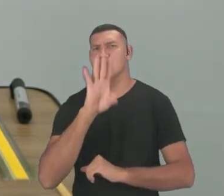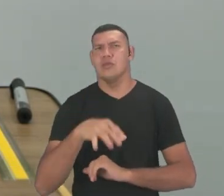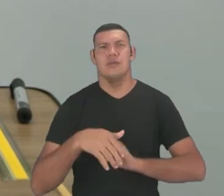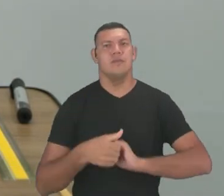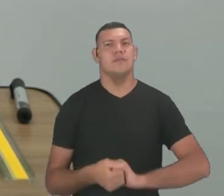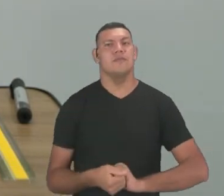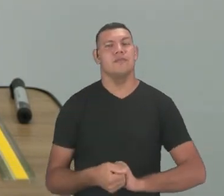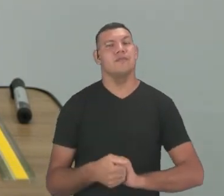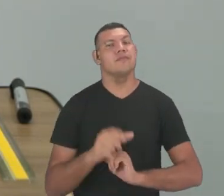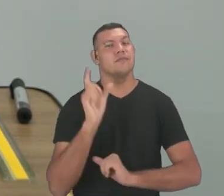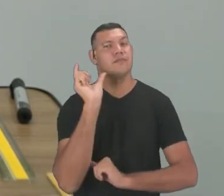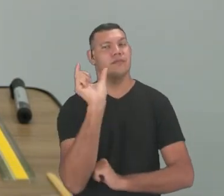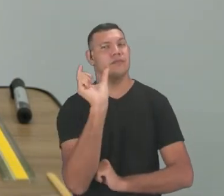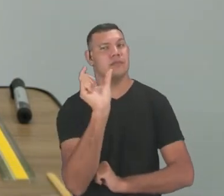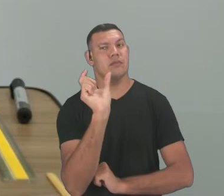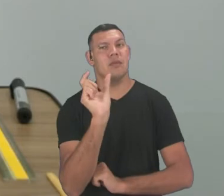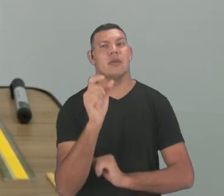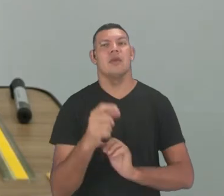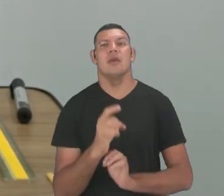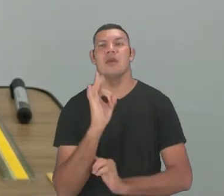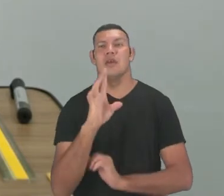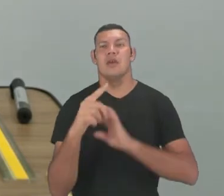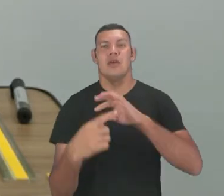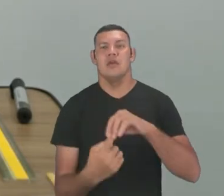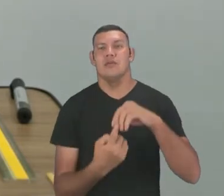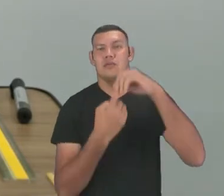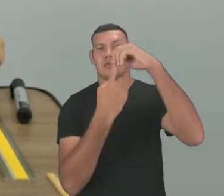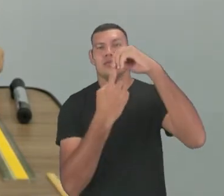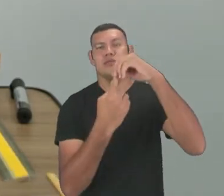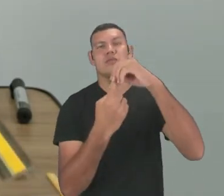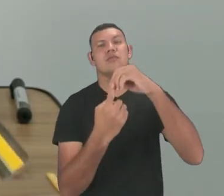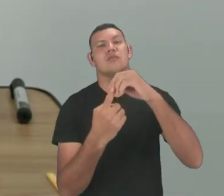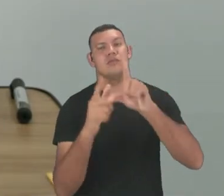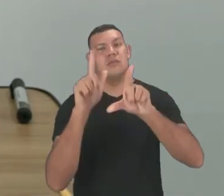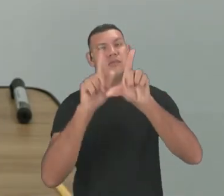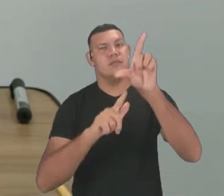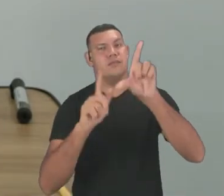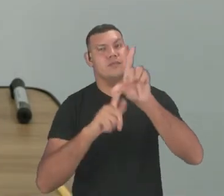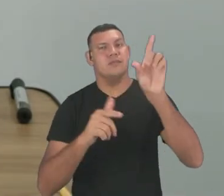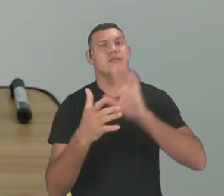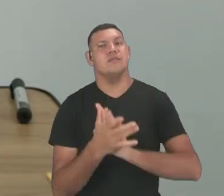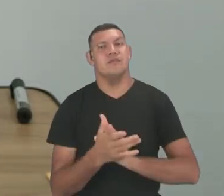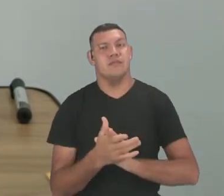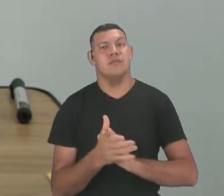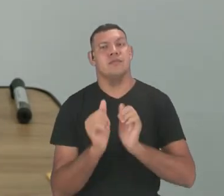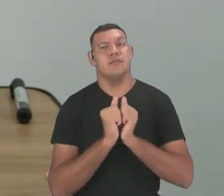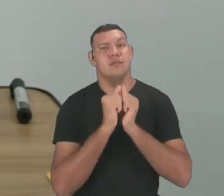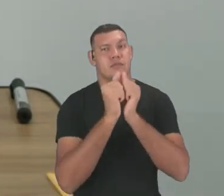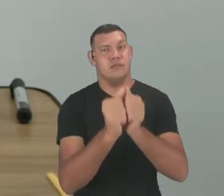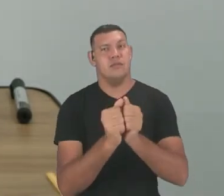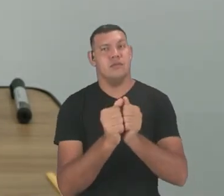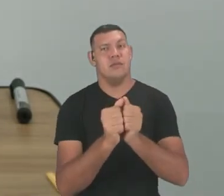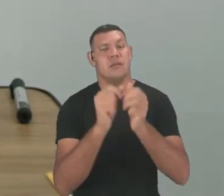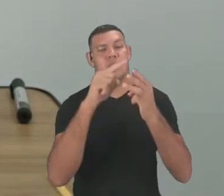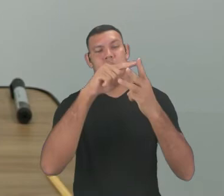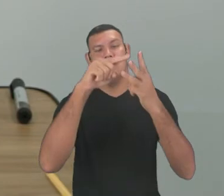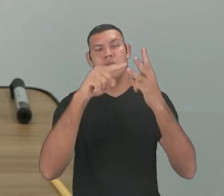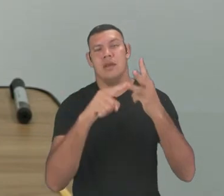Então esta palavra tem o que apenas um som e Este som é composto por